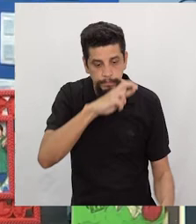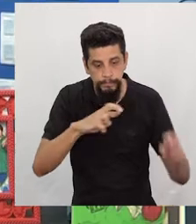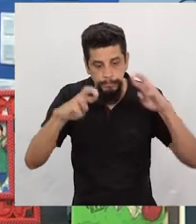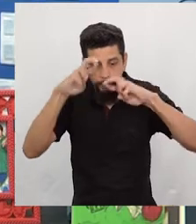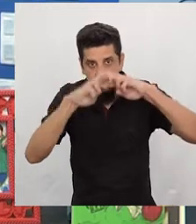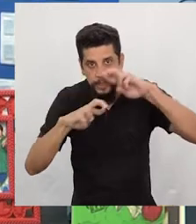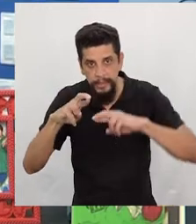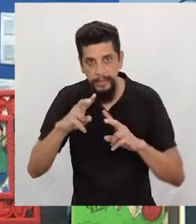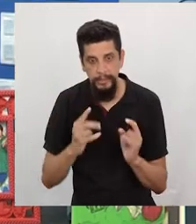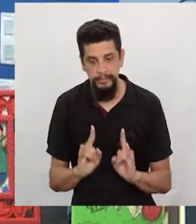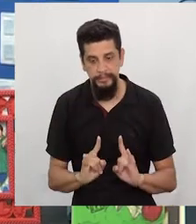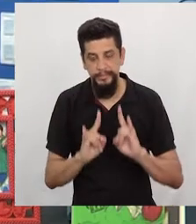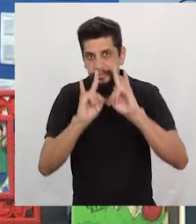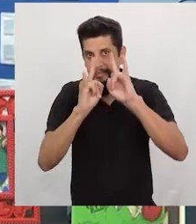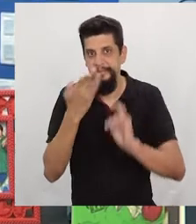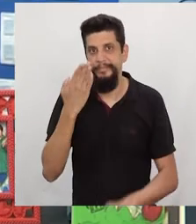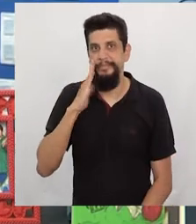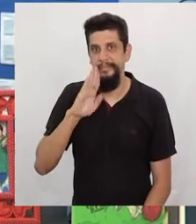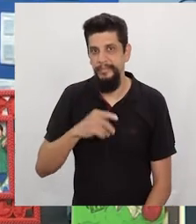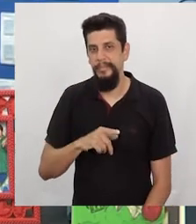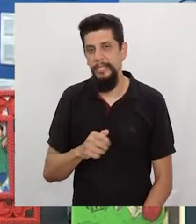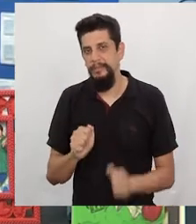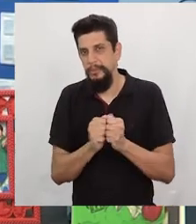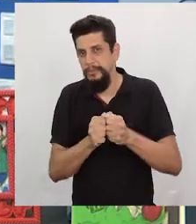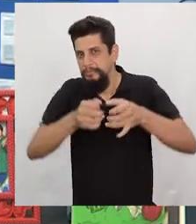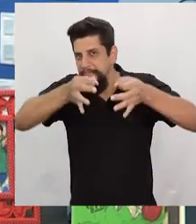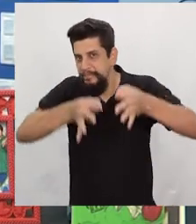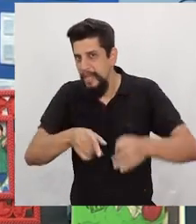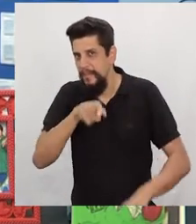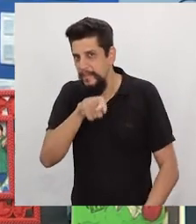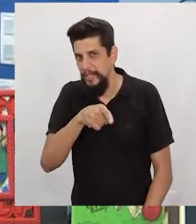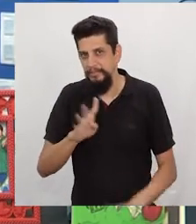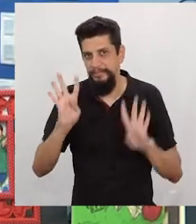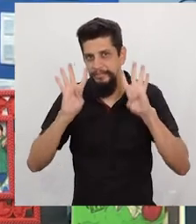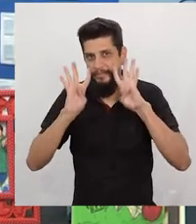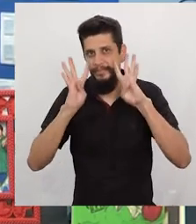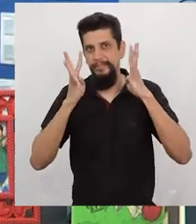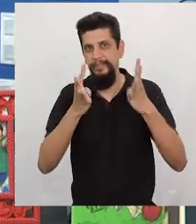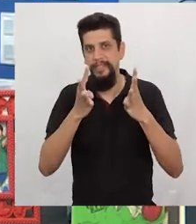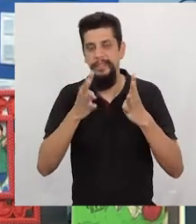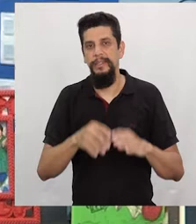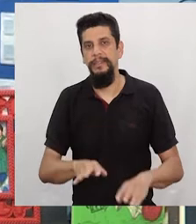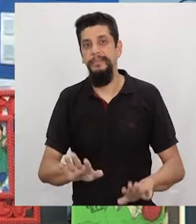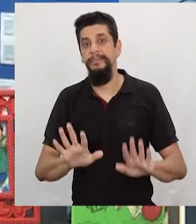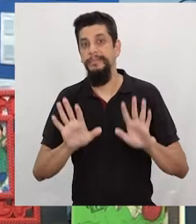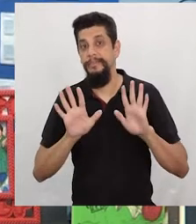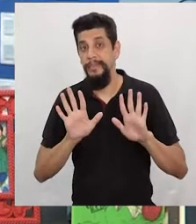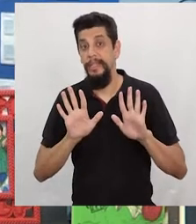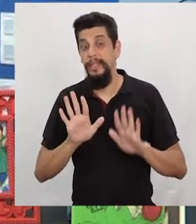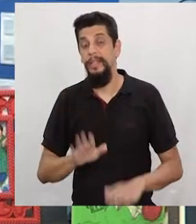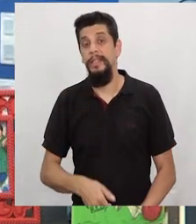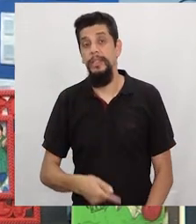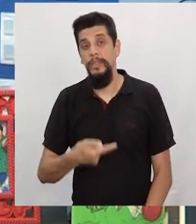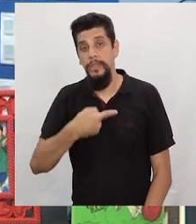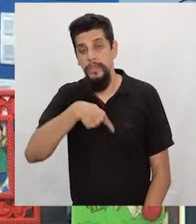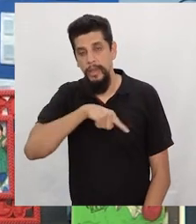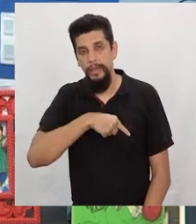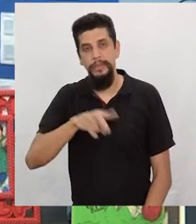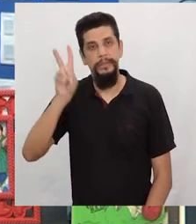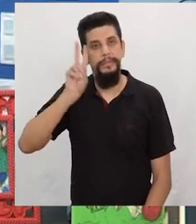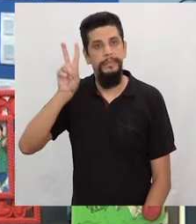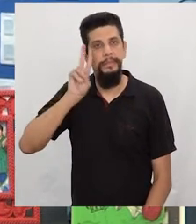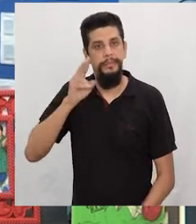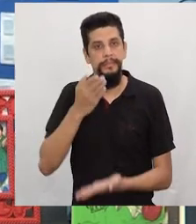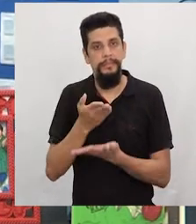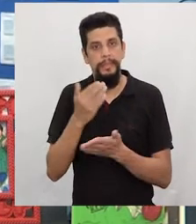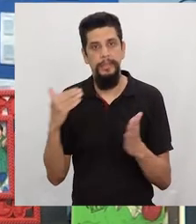do Prédio Azul. Ah, com certeza vocês estão ligados. E para isso, vamos então relembrar